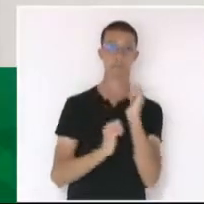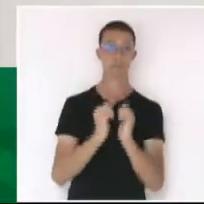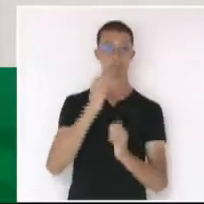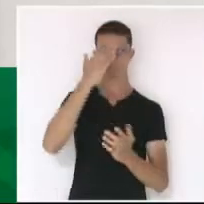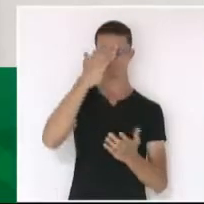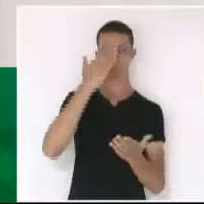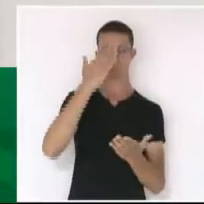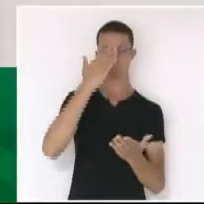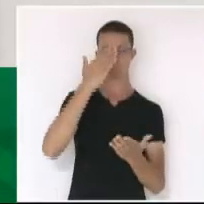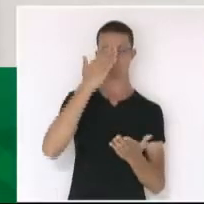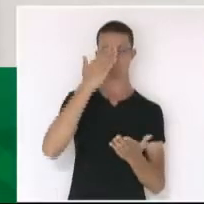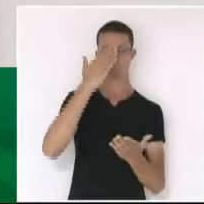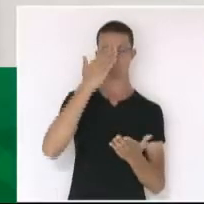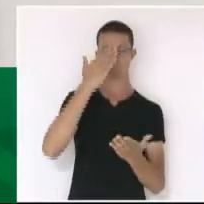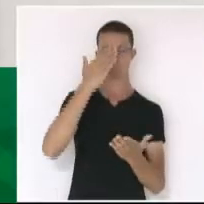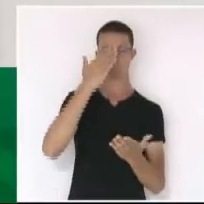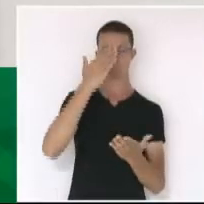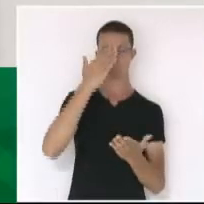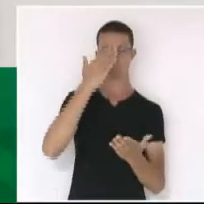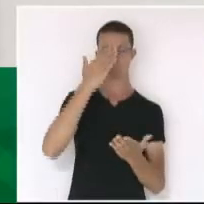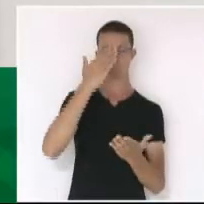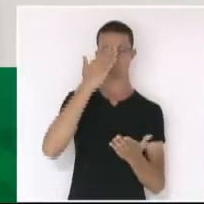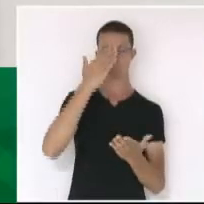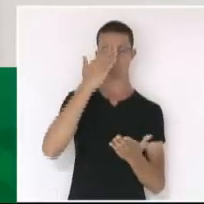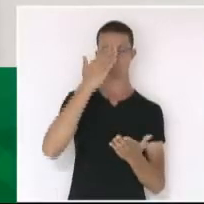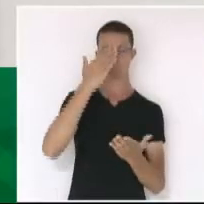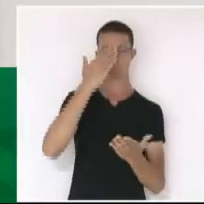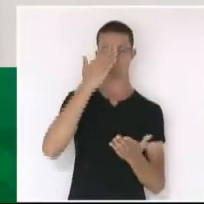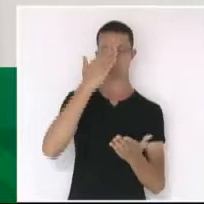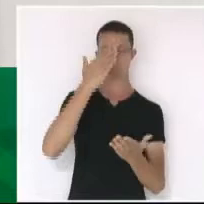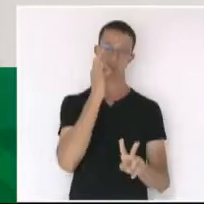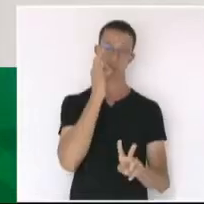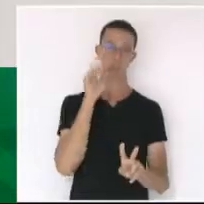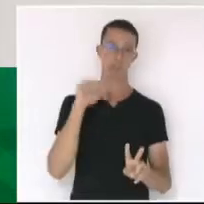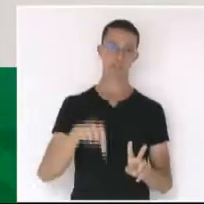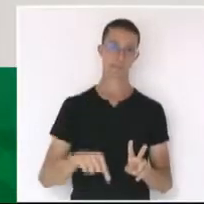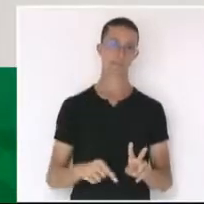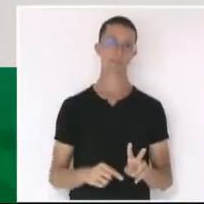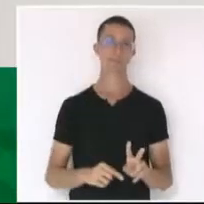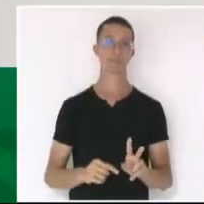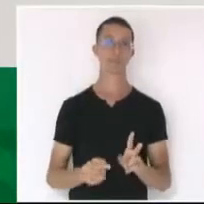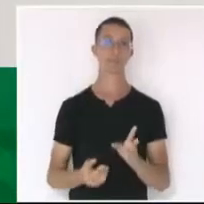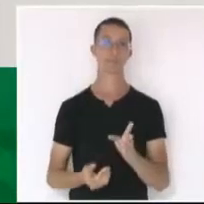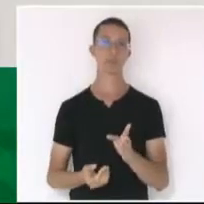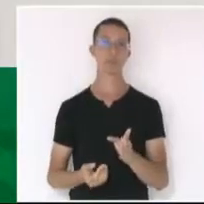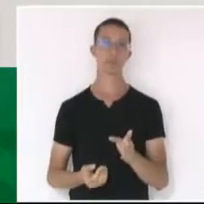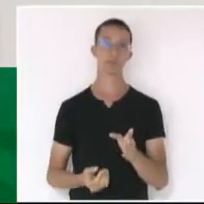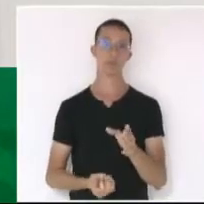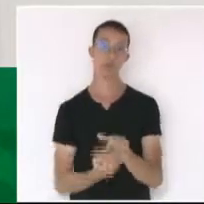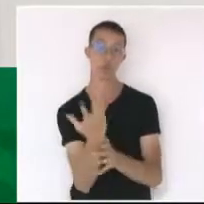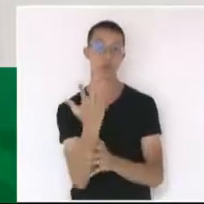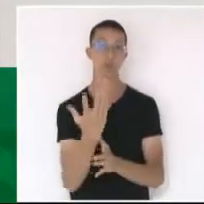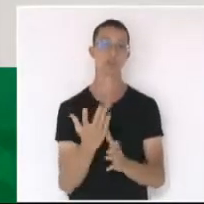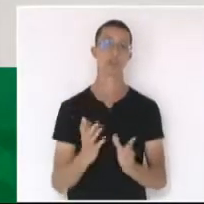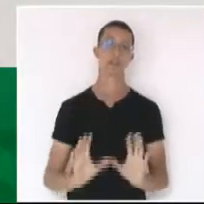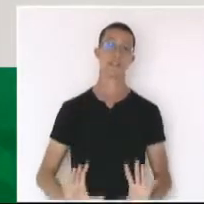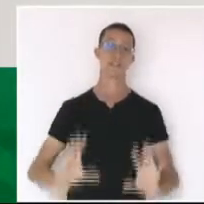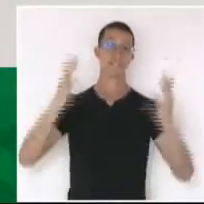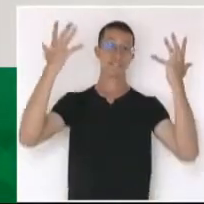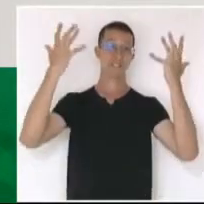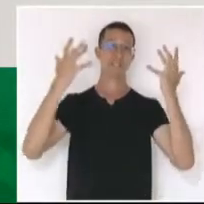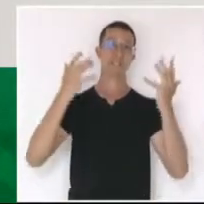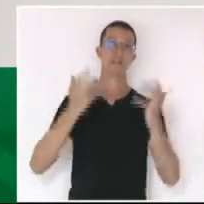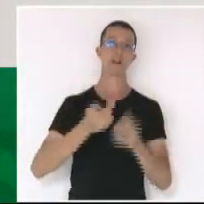nessa inovação em Videira houve o lançamento da do festival nacional do espumantes